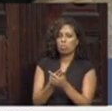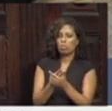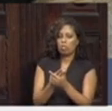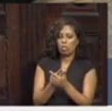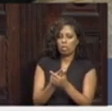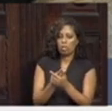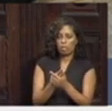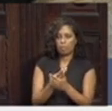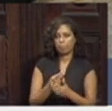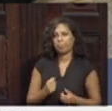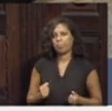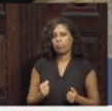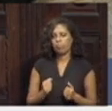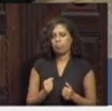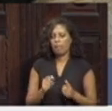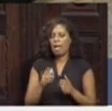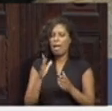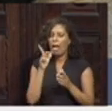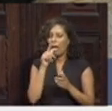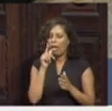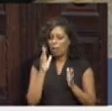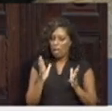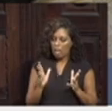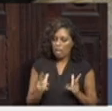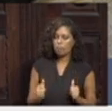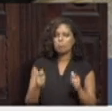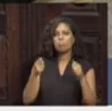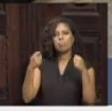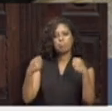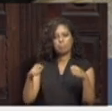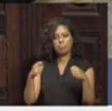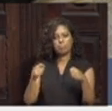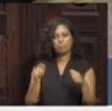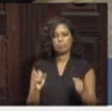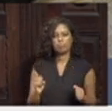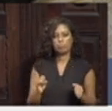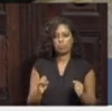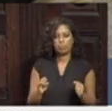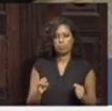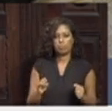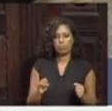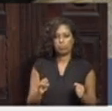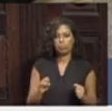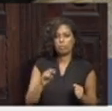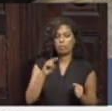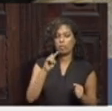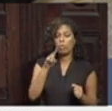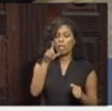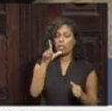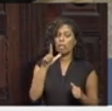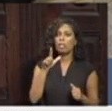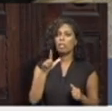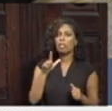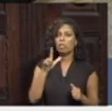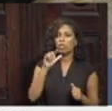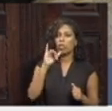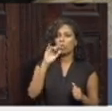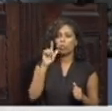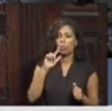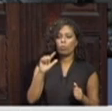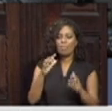adulteração, o descontrole, enfim, tudo aquilo que é ruim no sentido